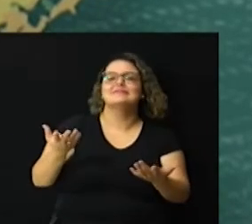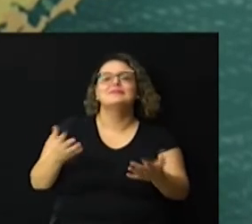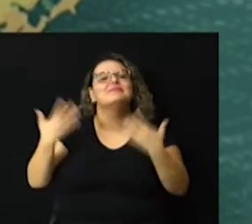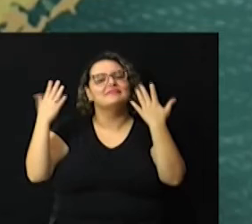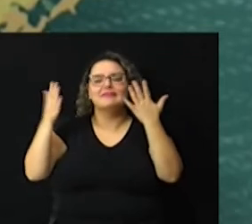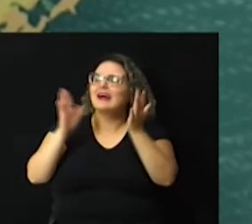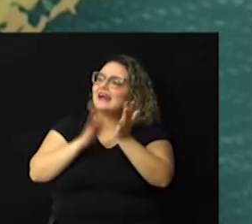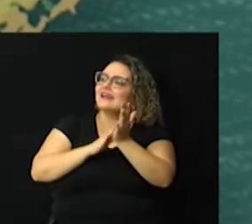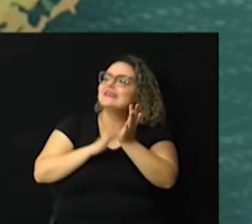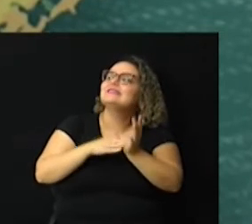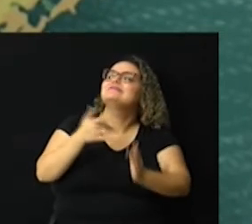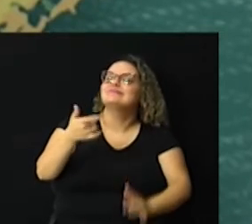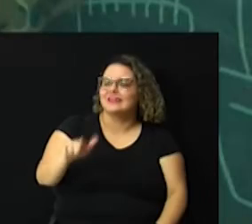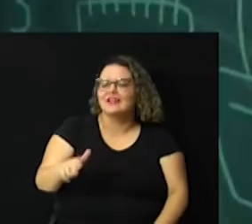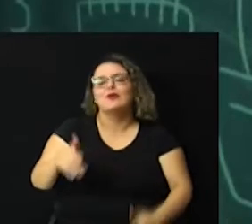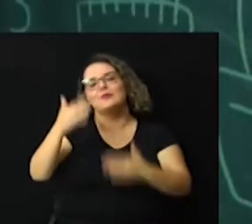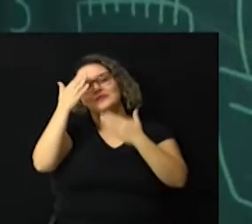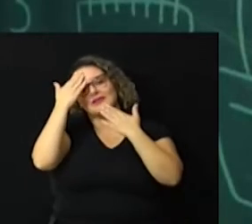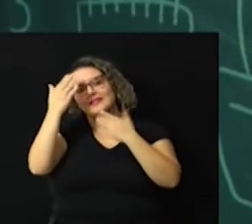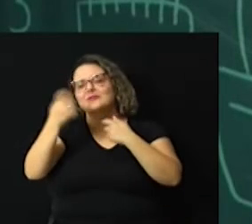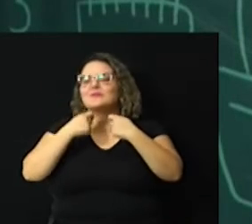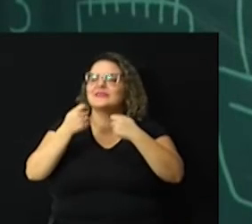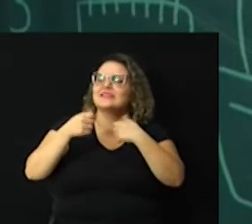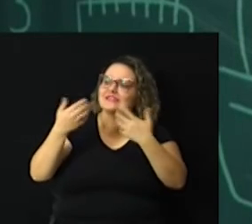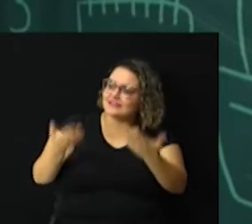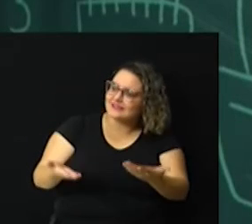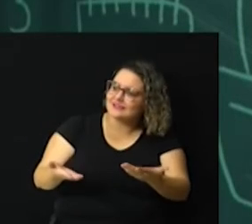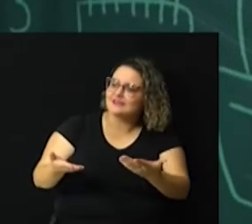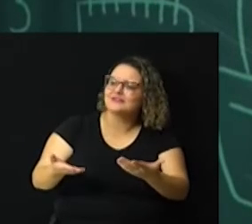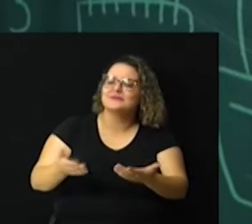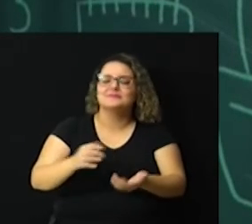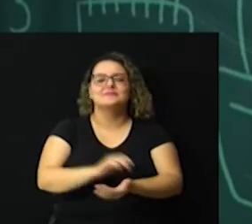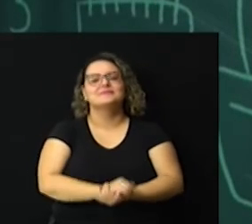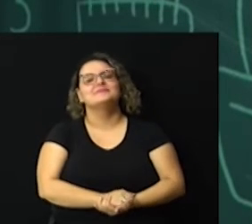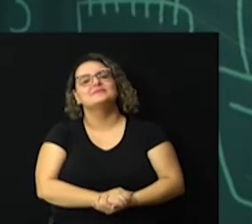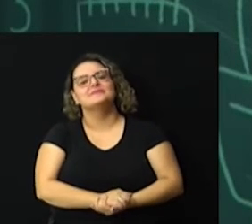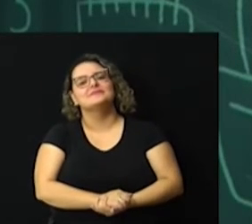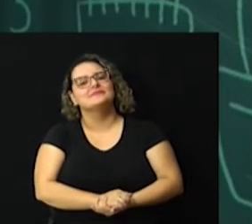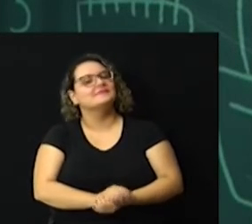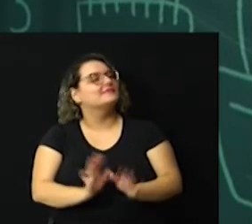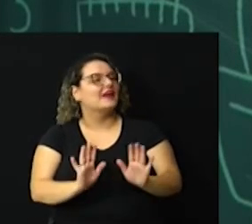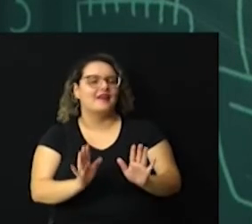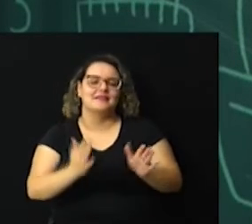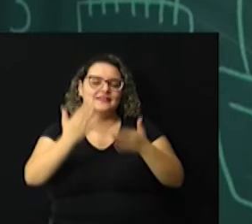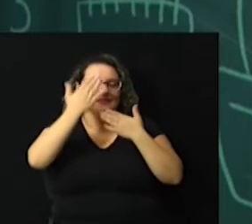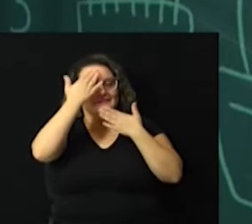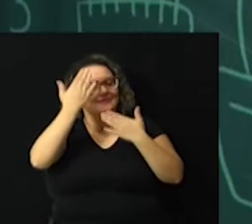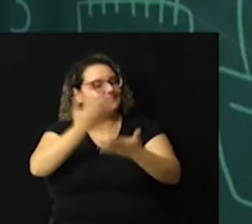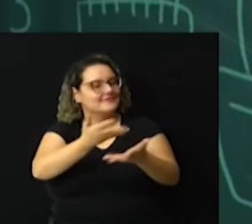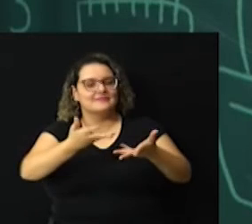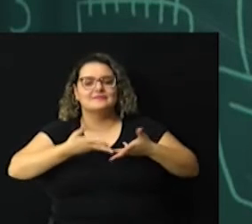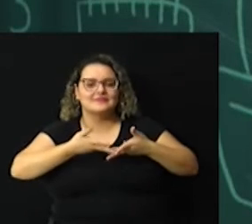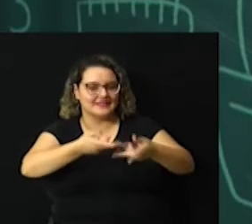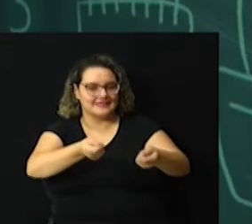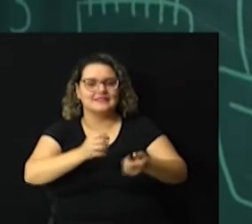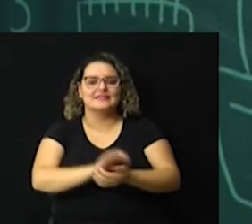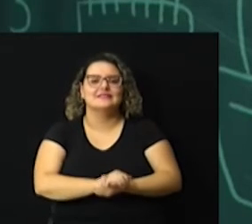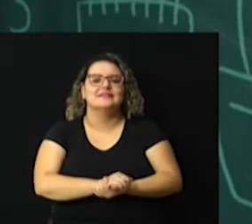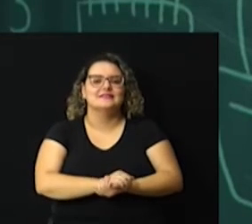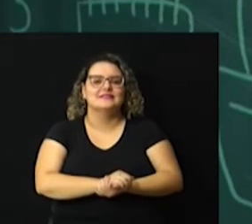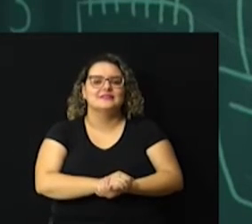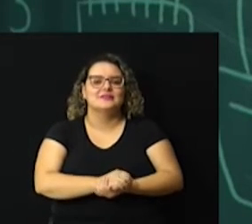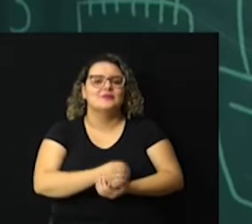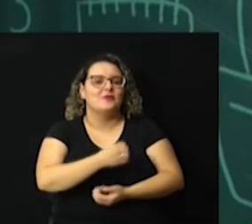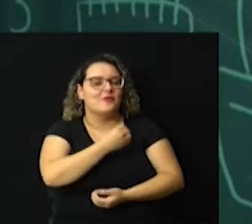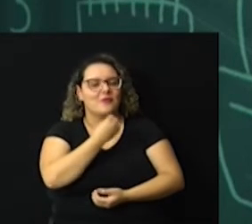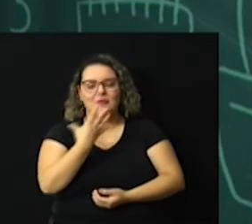Natasha. Parabéns mais uma vez e muito obrigado pela entrevista aqui com a gente, tá bom? Imagina, obrigada a vocês pelo convite. Um